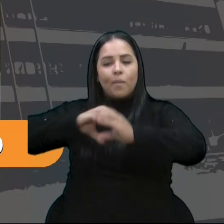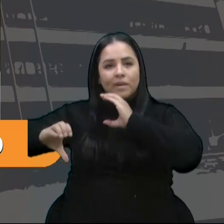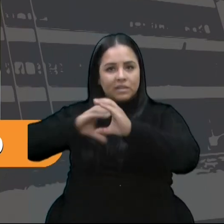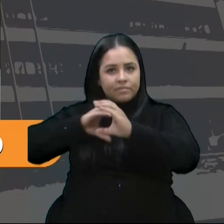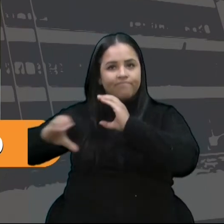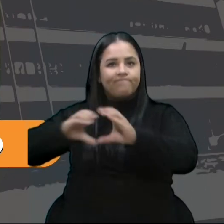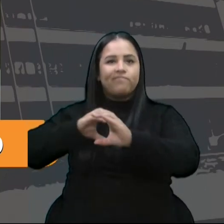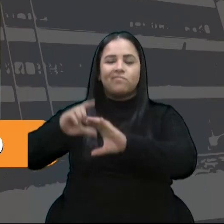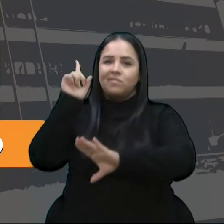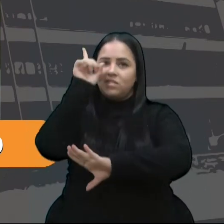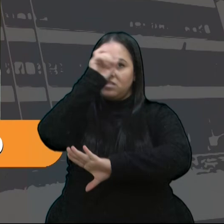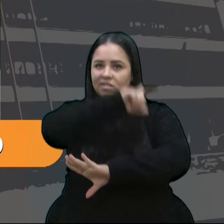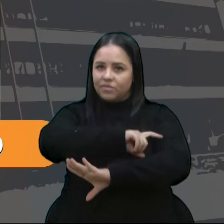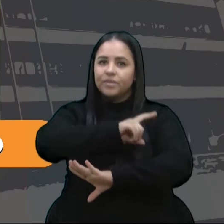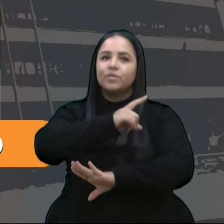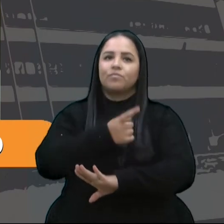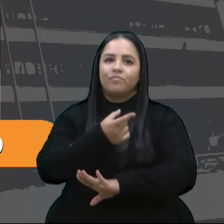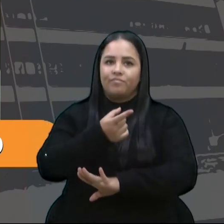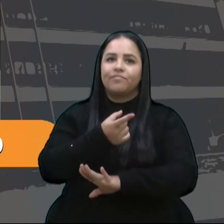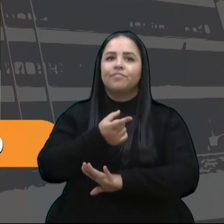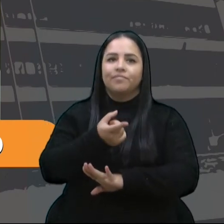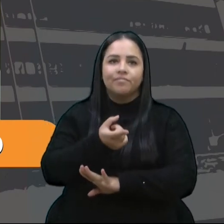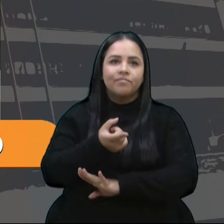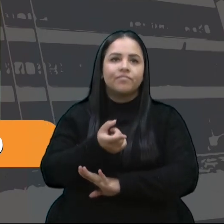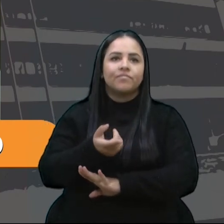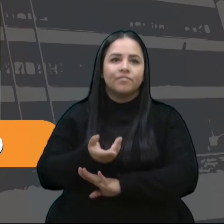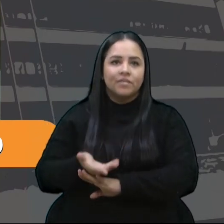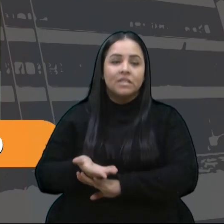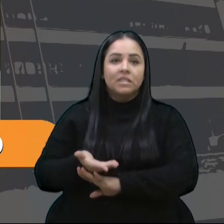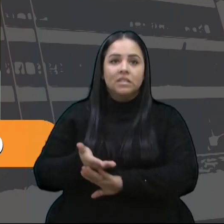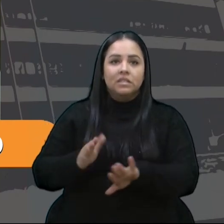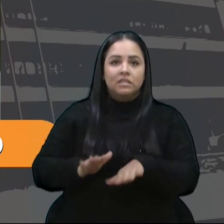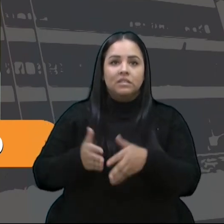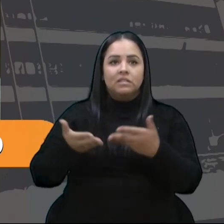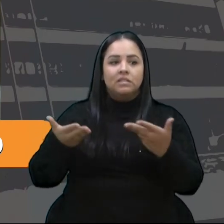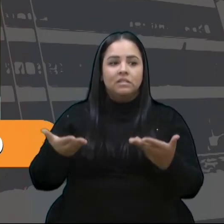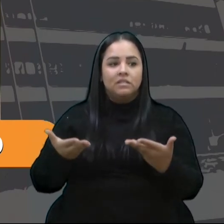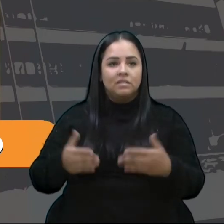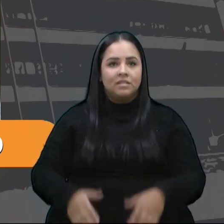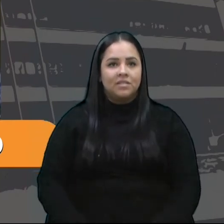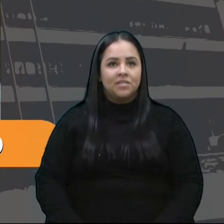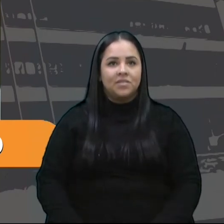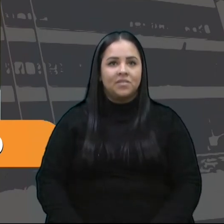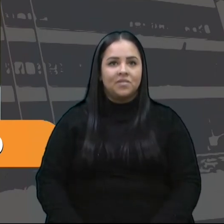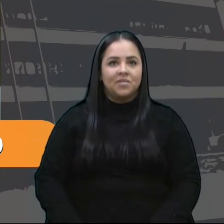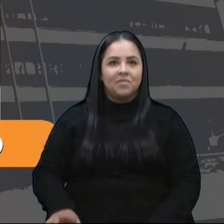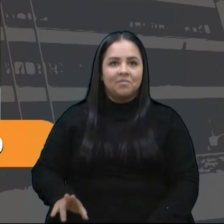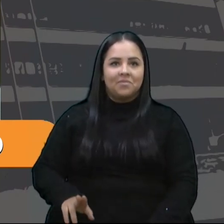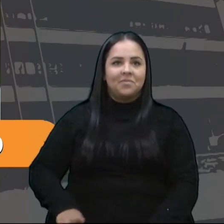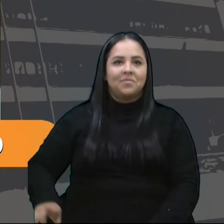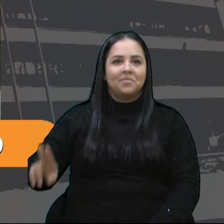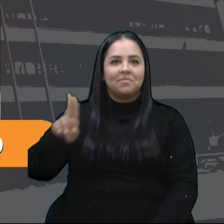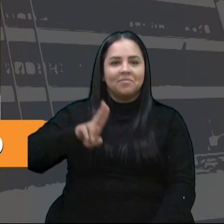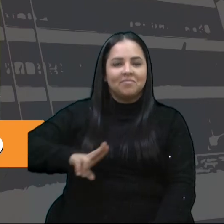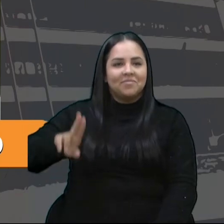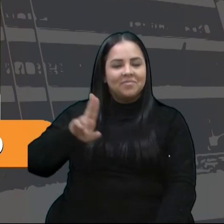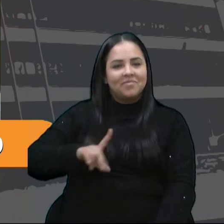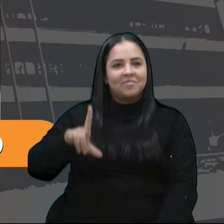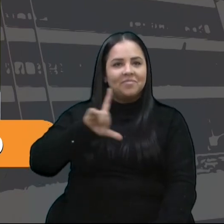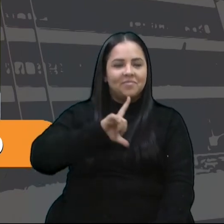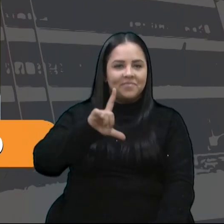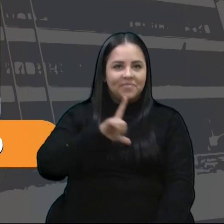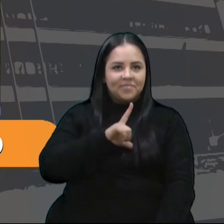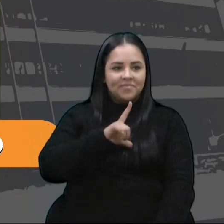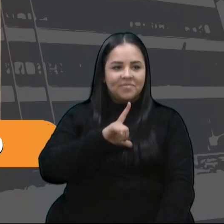agravar. Então, eu diria que, se eu fosse dar um conselho